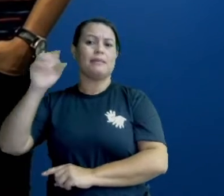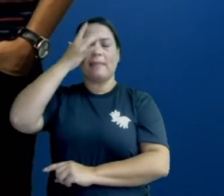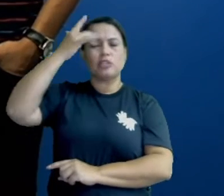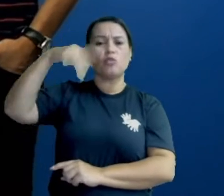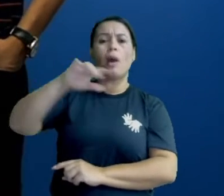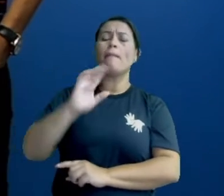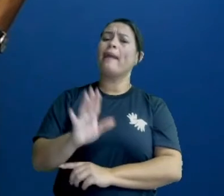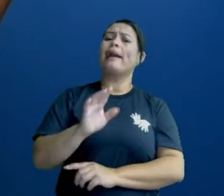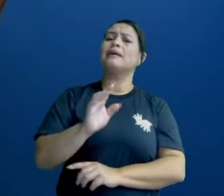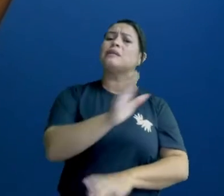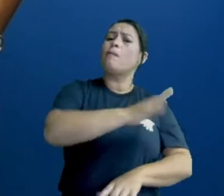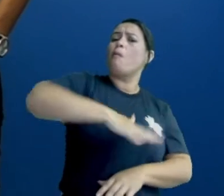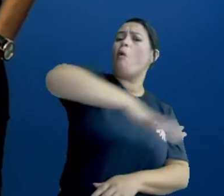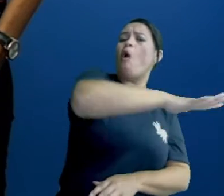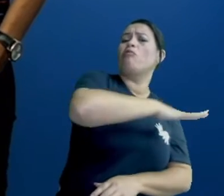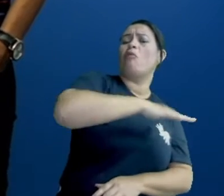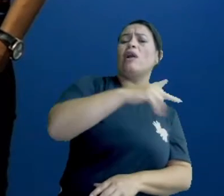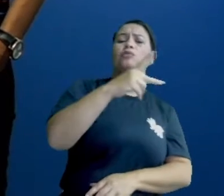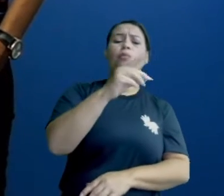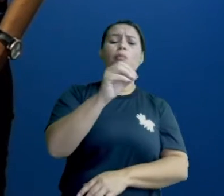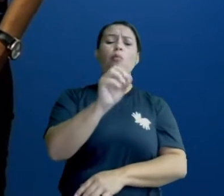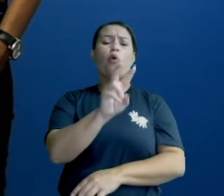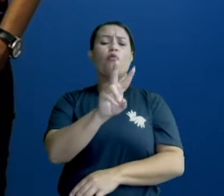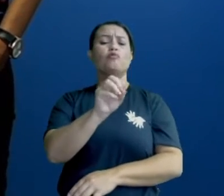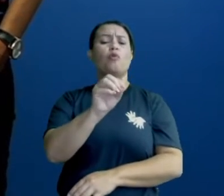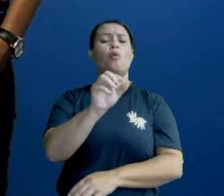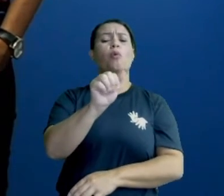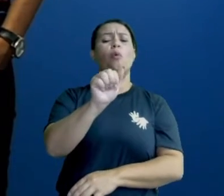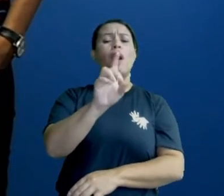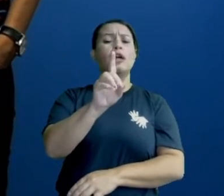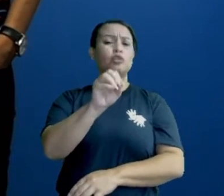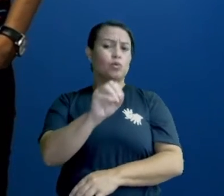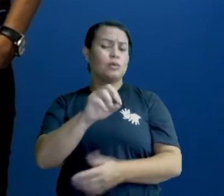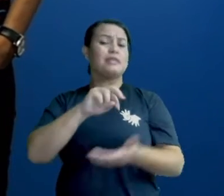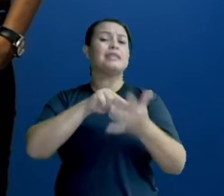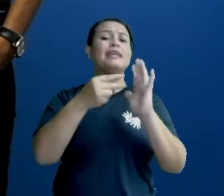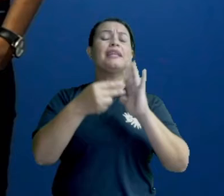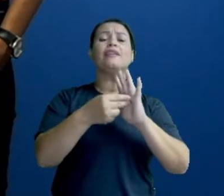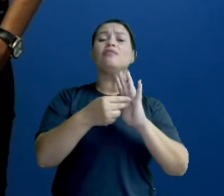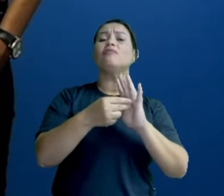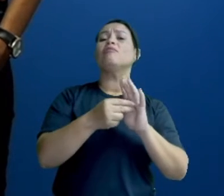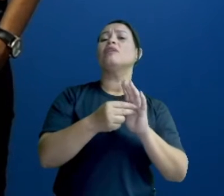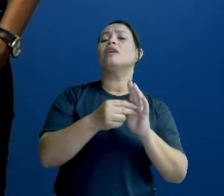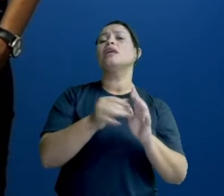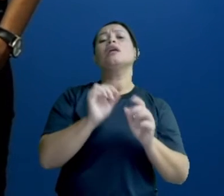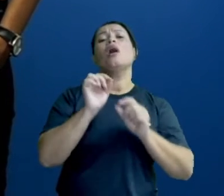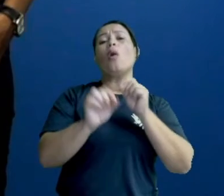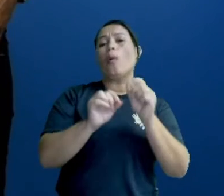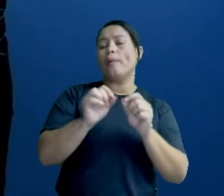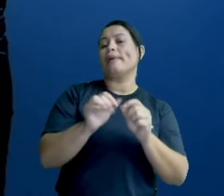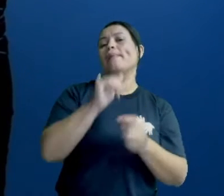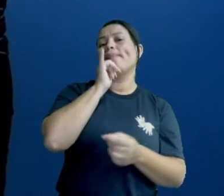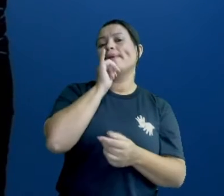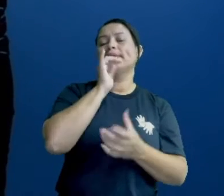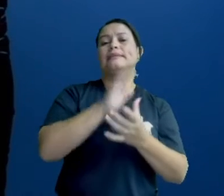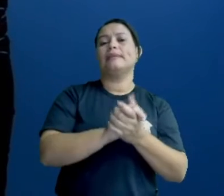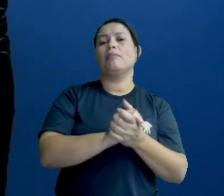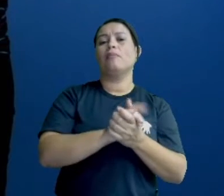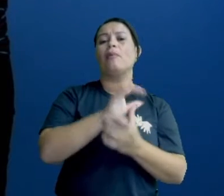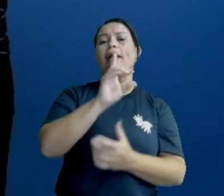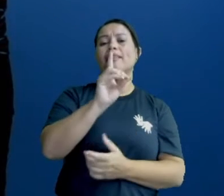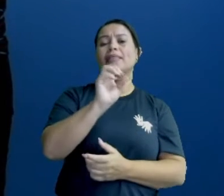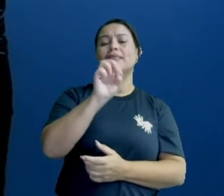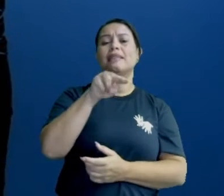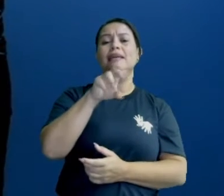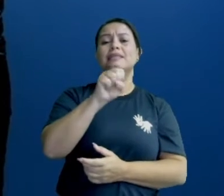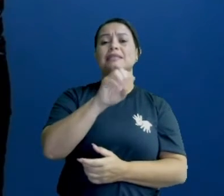país povoado porque essa expressão povoado se refere à densidade demográfica. Então, o que seria a densidade demográfica? É um valor